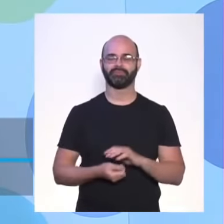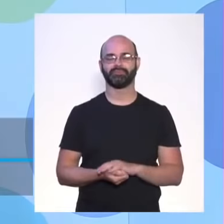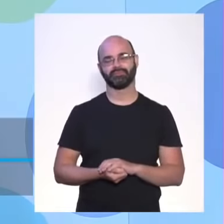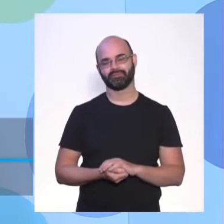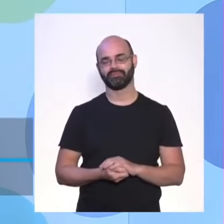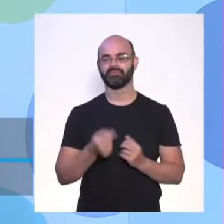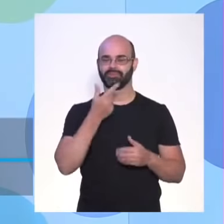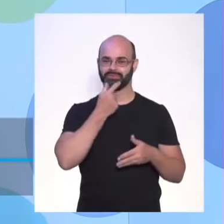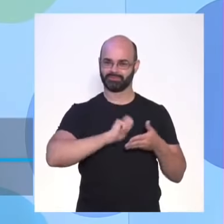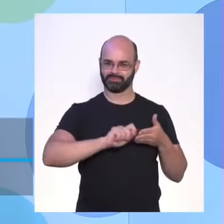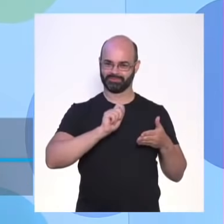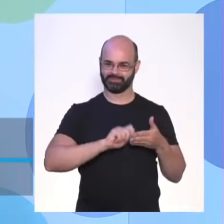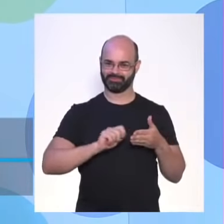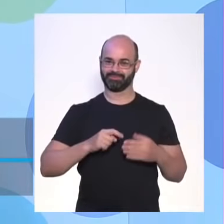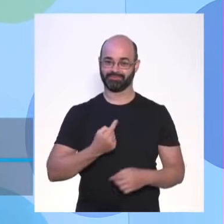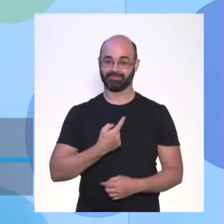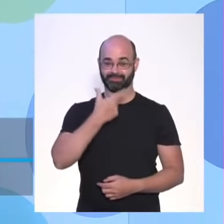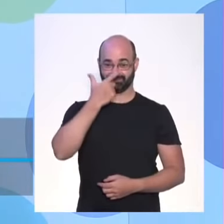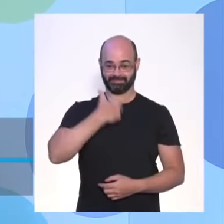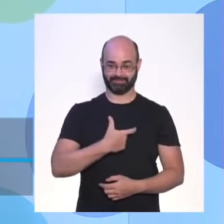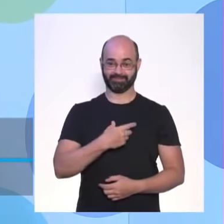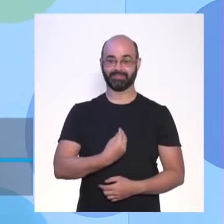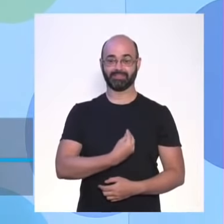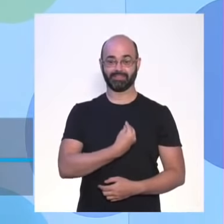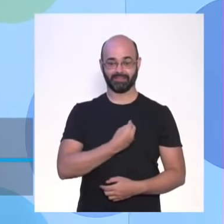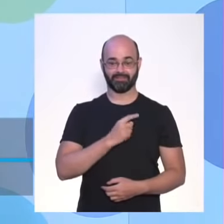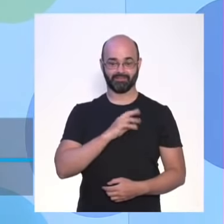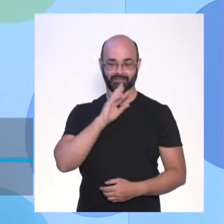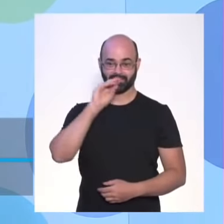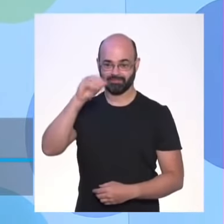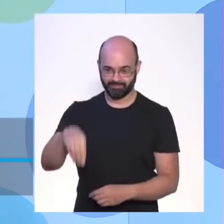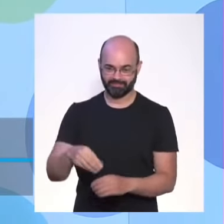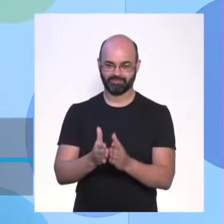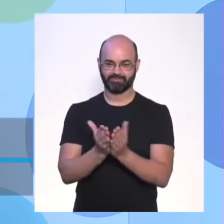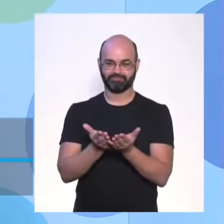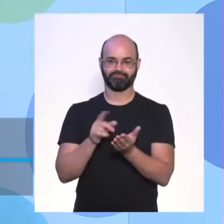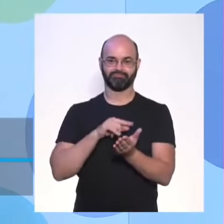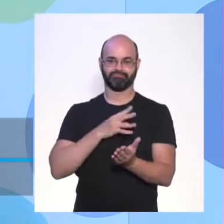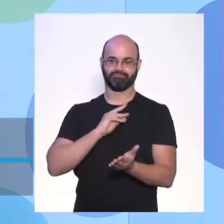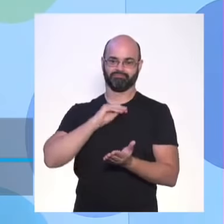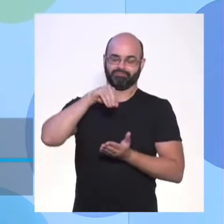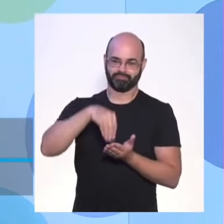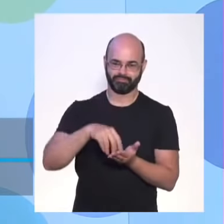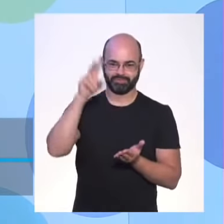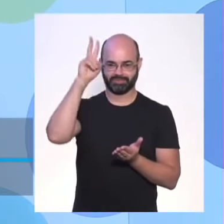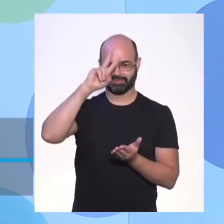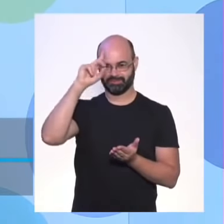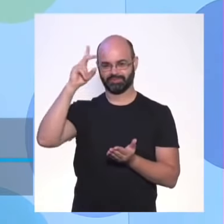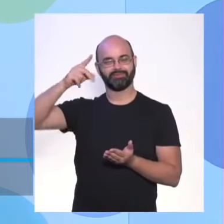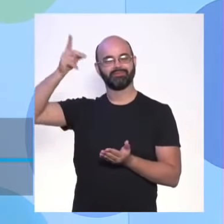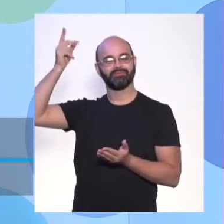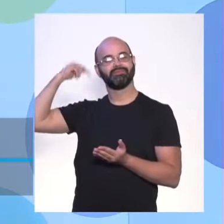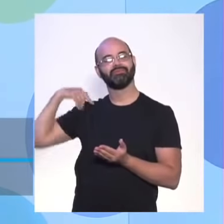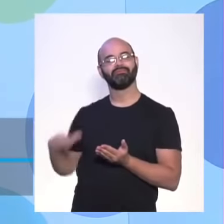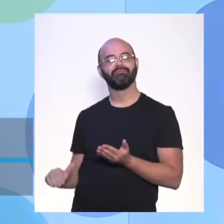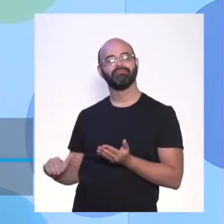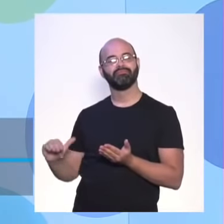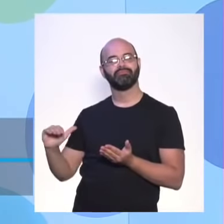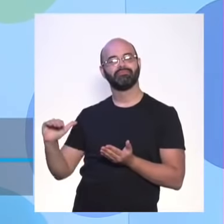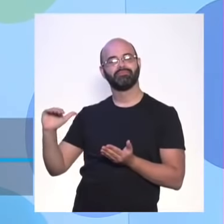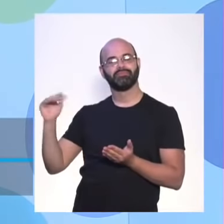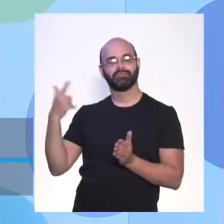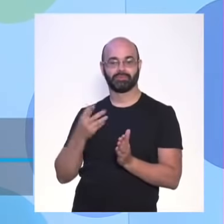próprio autor do livro é uma personagem da história em que ele iniciando papel de narrador contando as recordações da infância ele adora desenhar